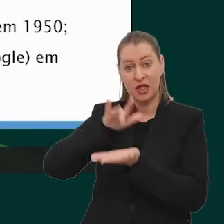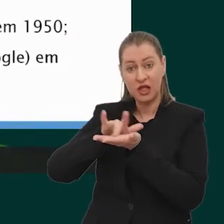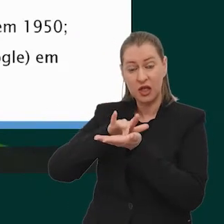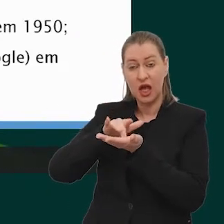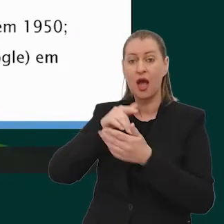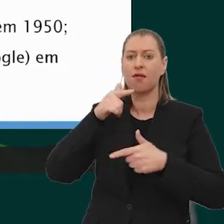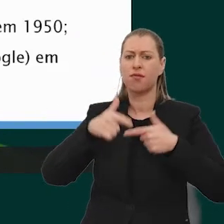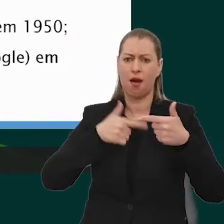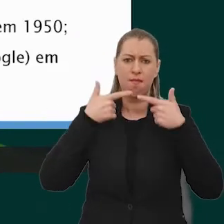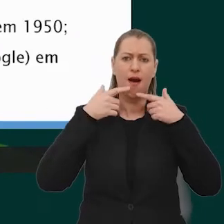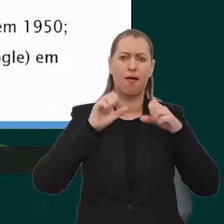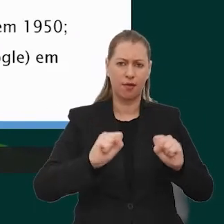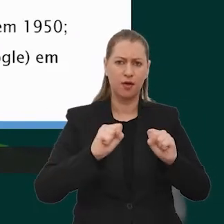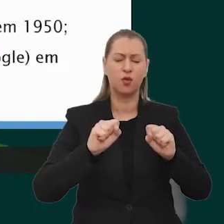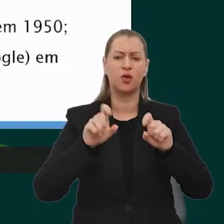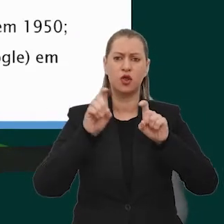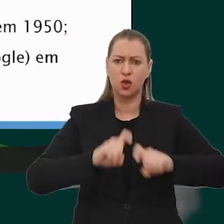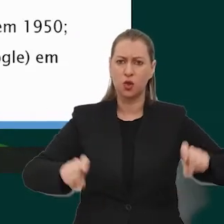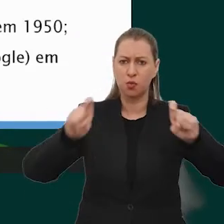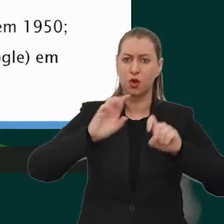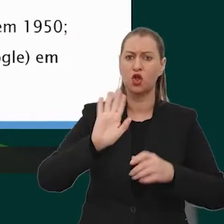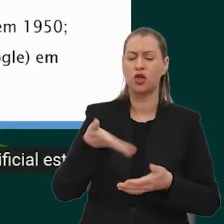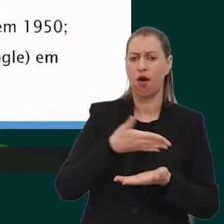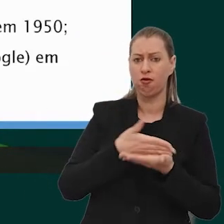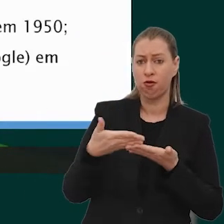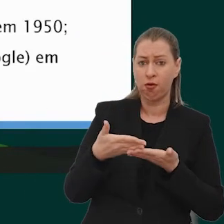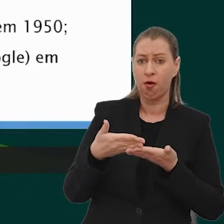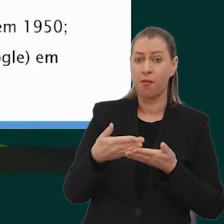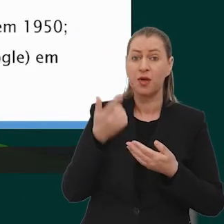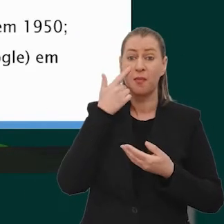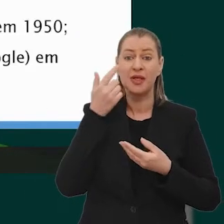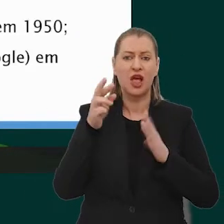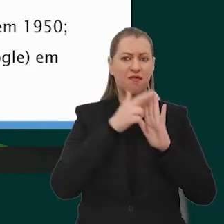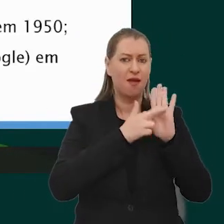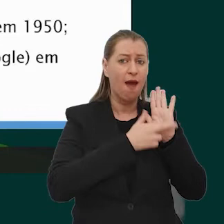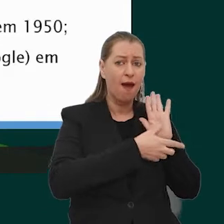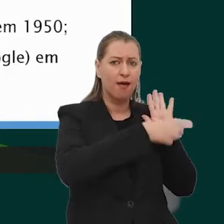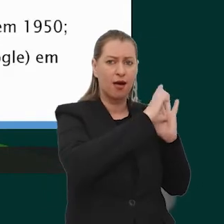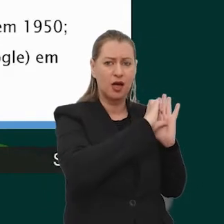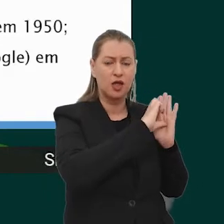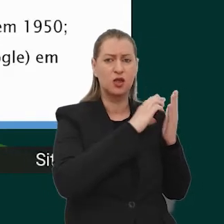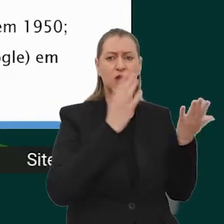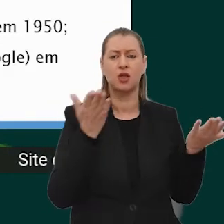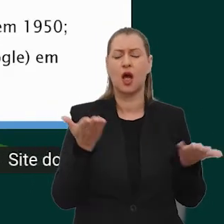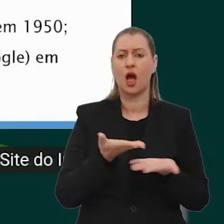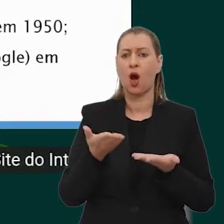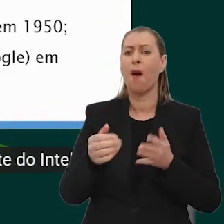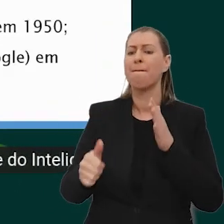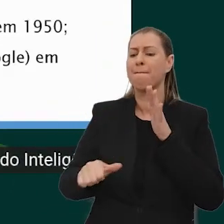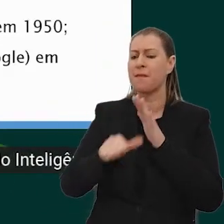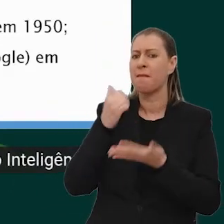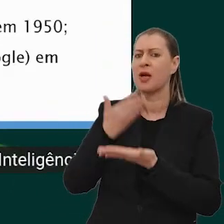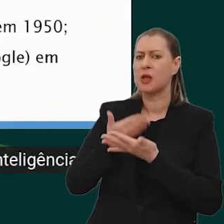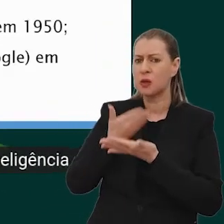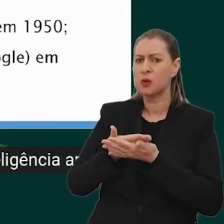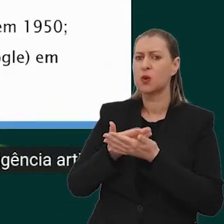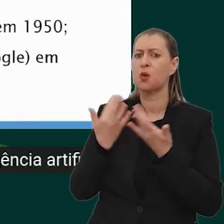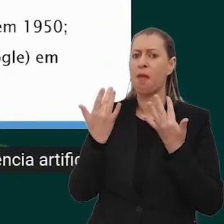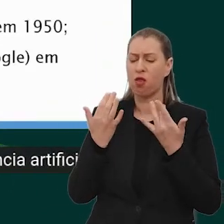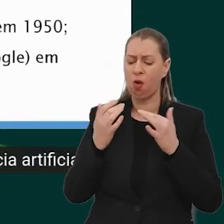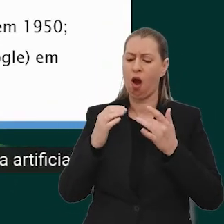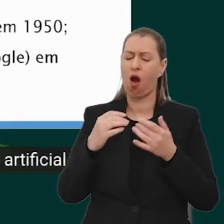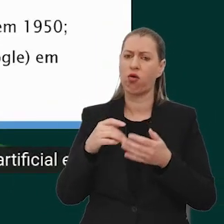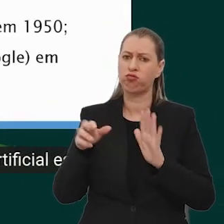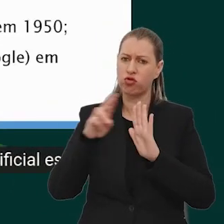linguística computacional e lá no início era baseado em regras. Os primeiros estudos, né, eles eram manuais, completamente manuais.